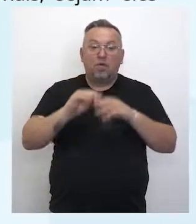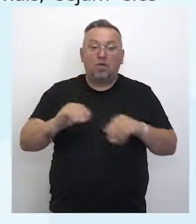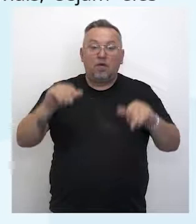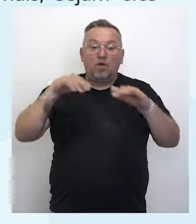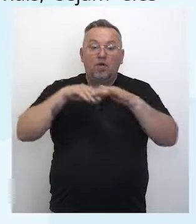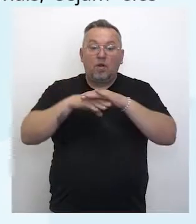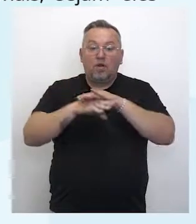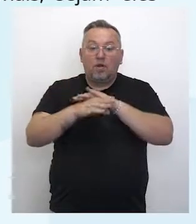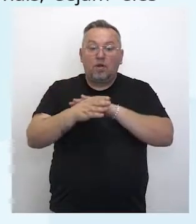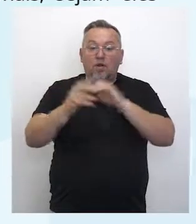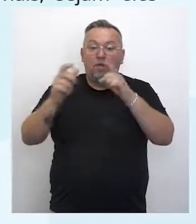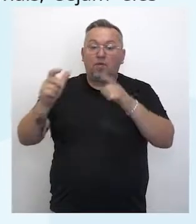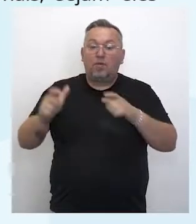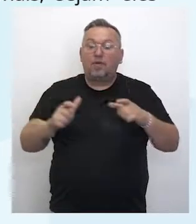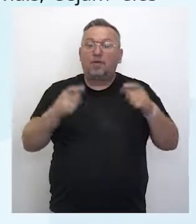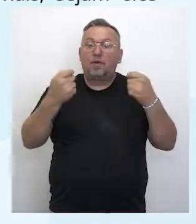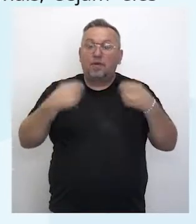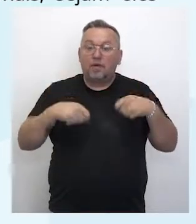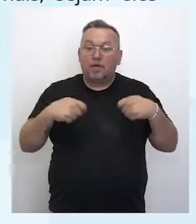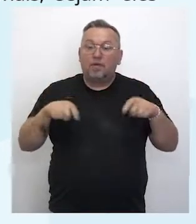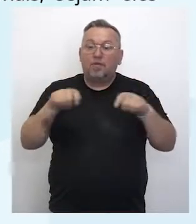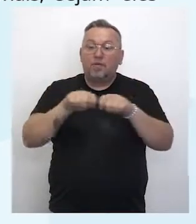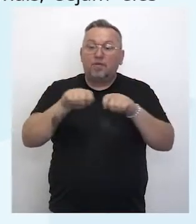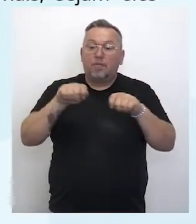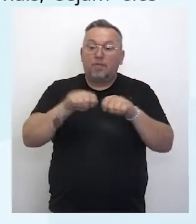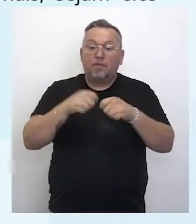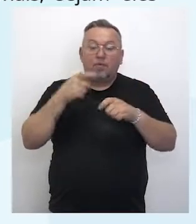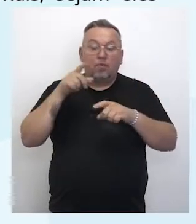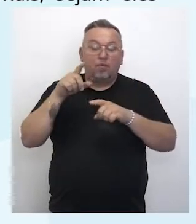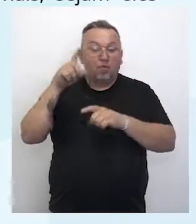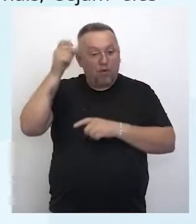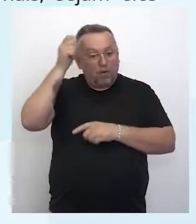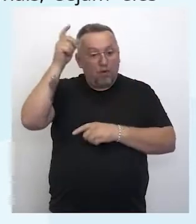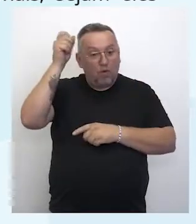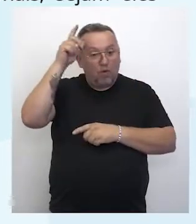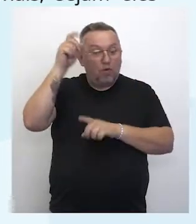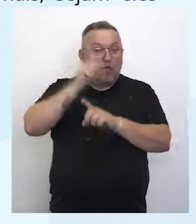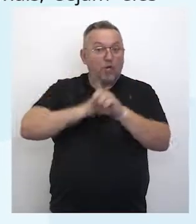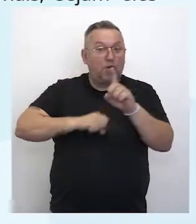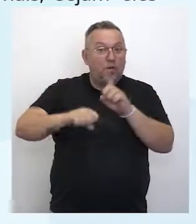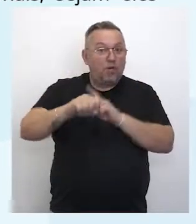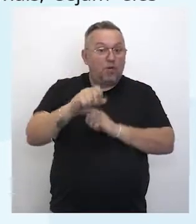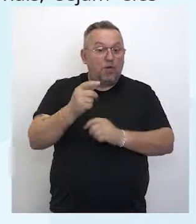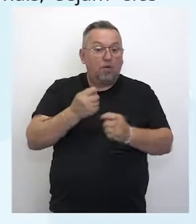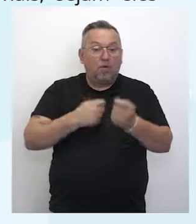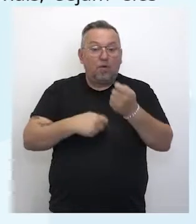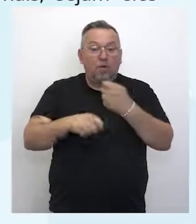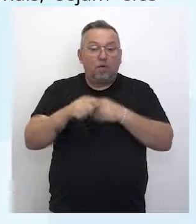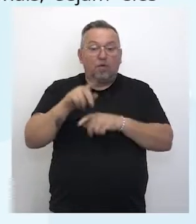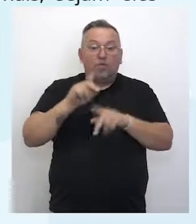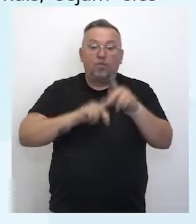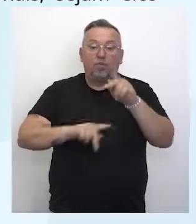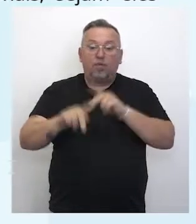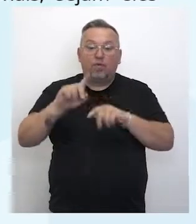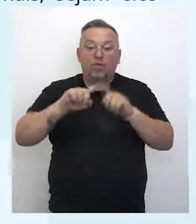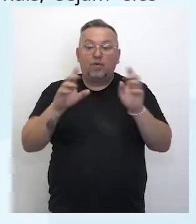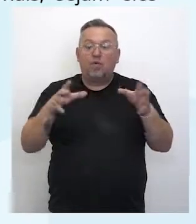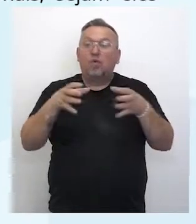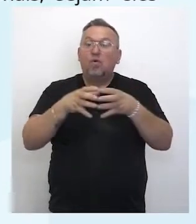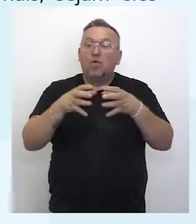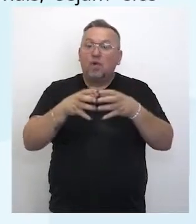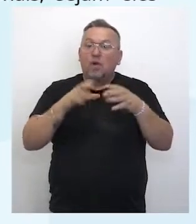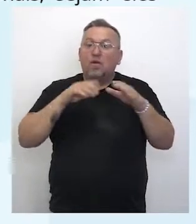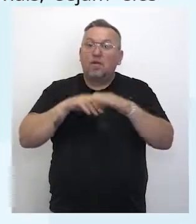territórios tradicionais, os espaços necessários à reprodução cultural, social e econômica dos povos